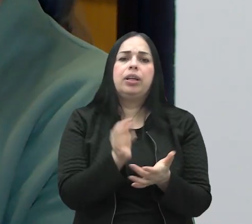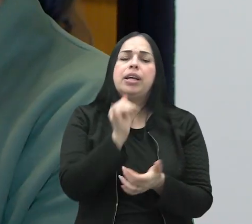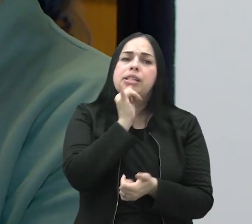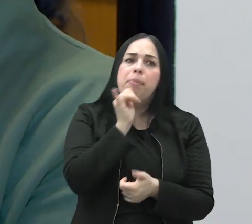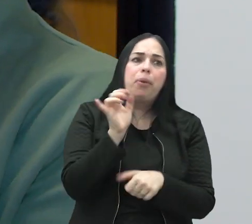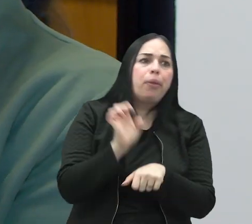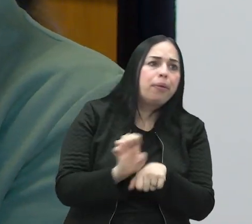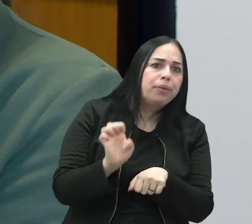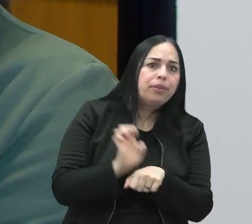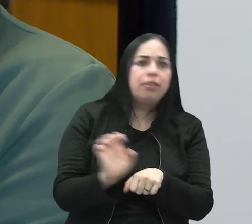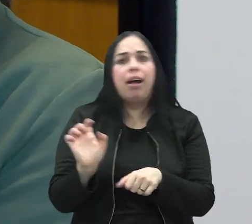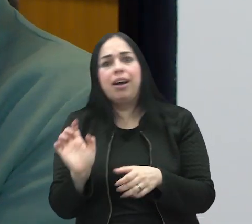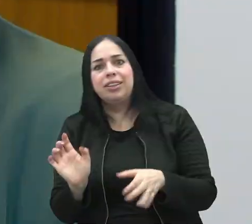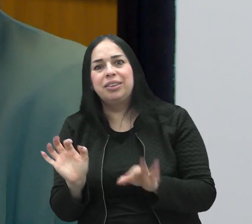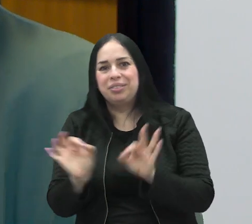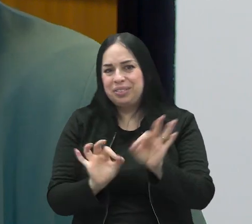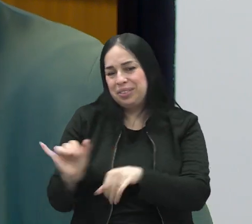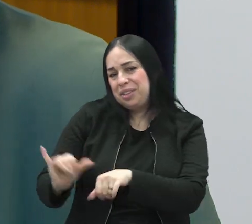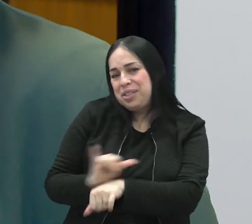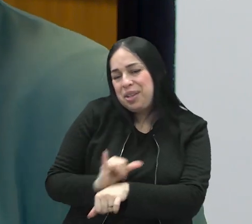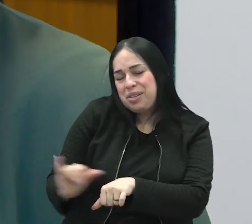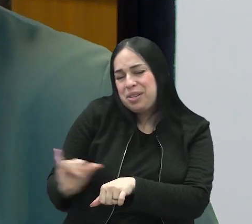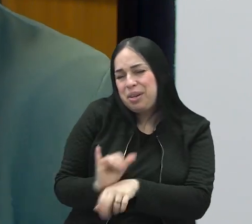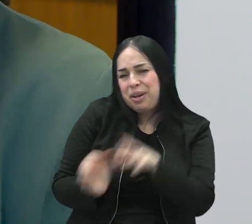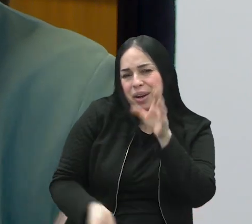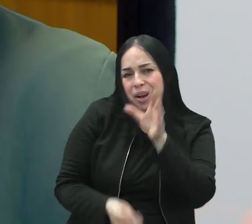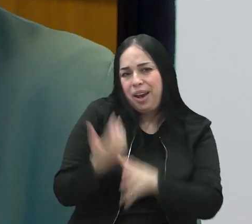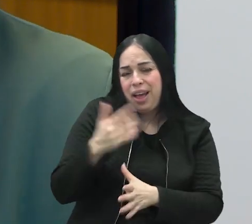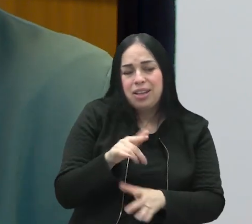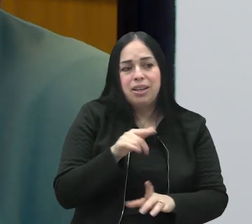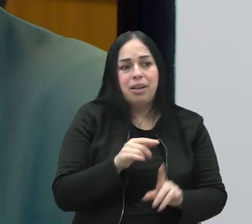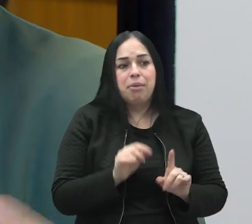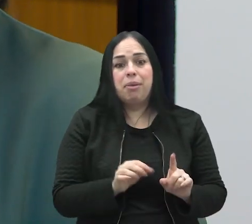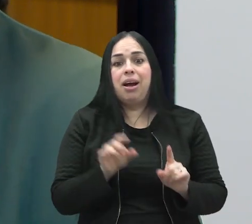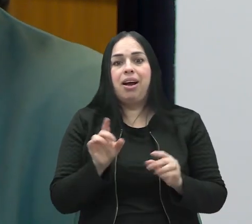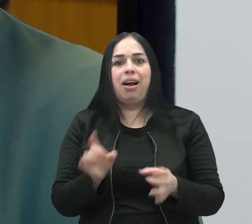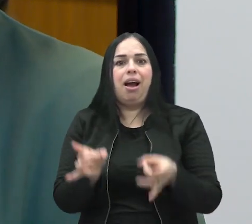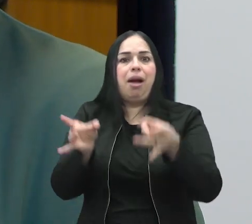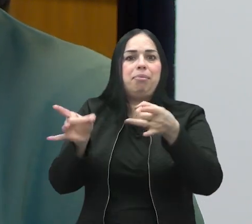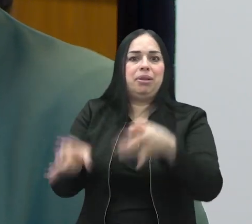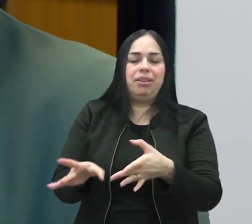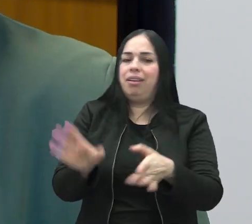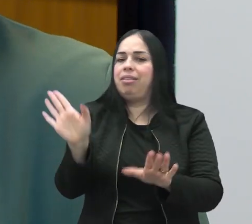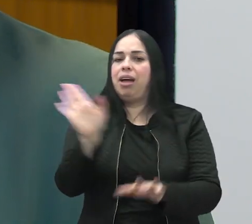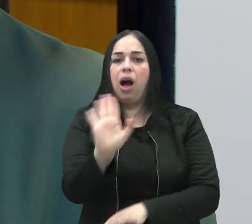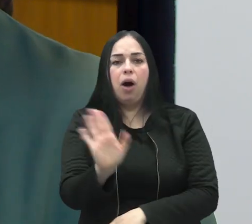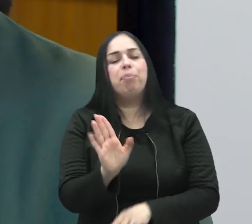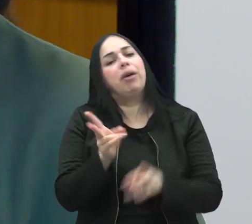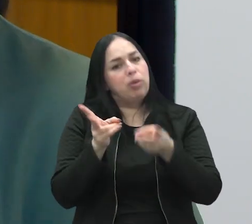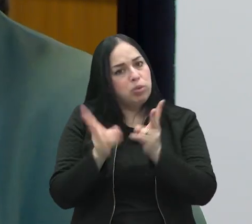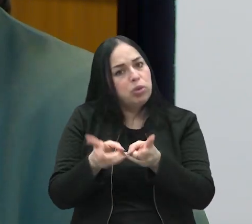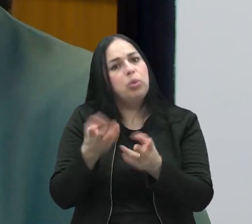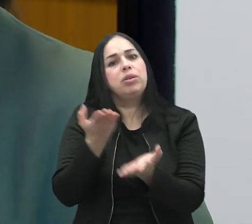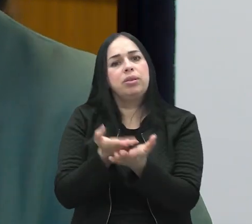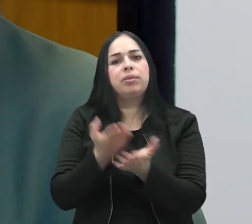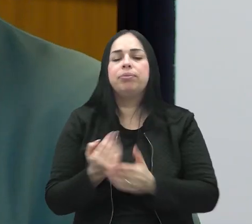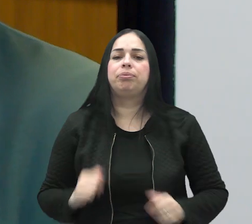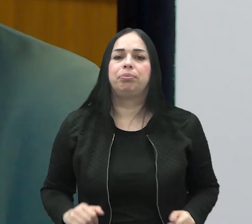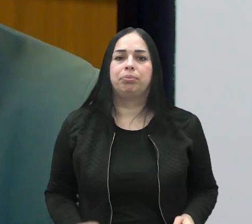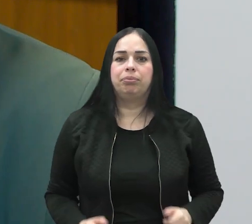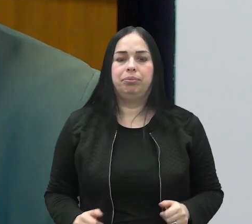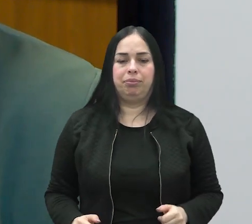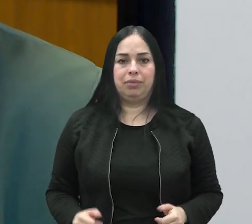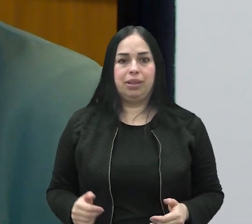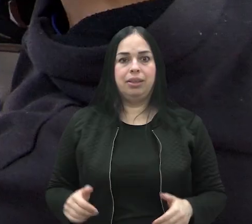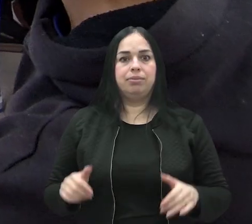com programa de estágio. Então a gente precisa procurar meios para que esses jovens não se afastem por causa do trabalho, mas que